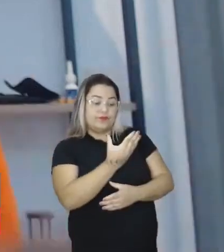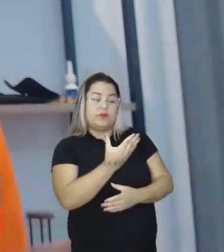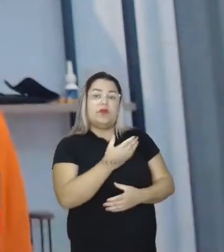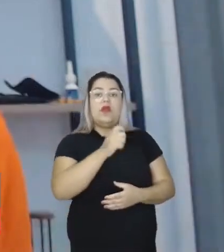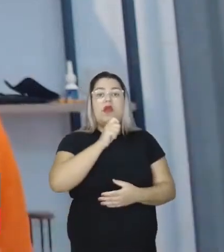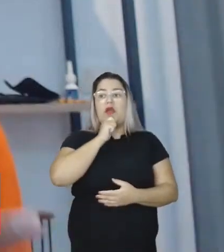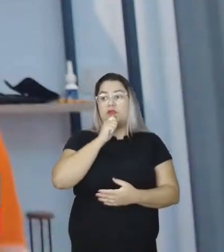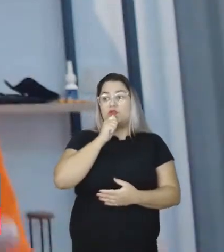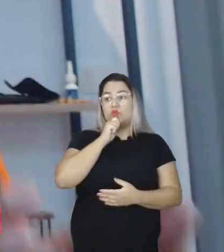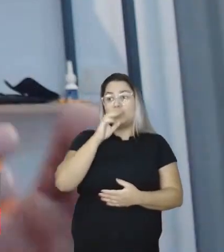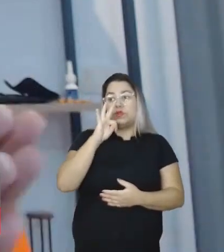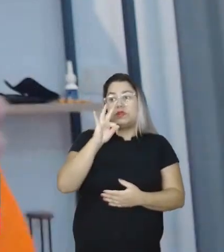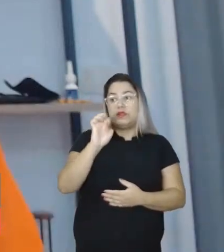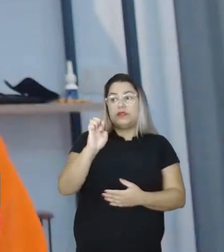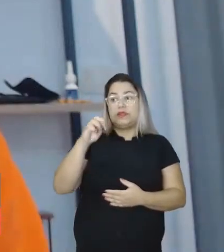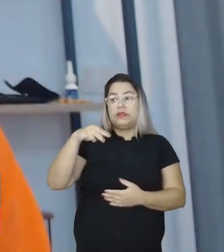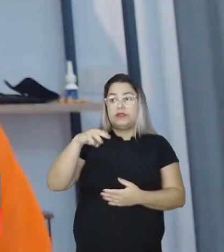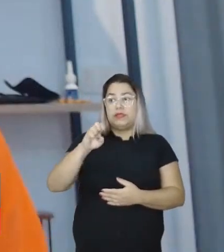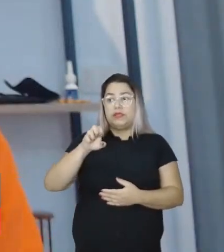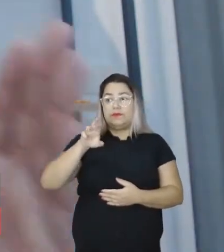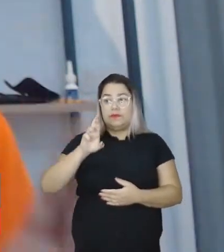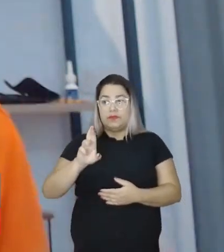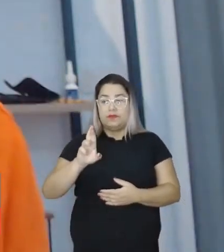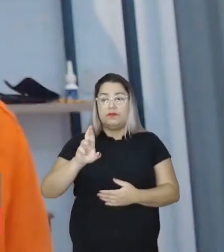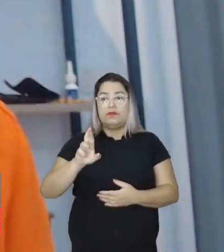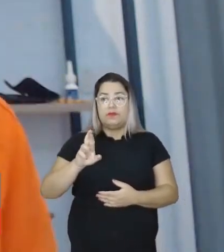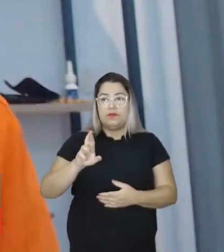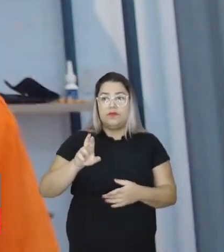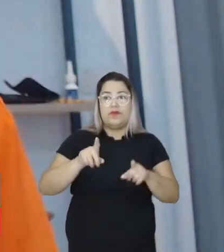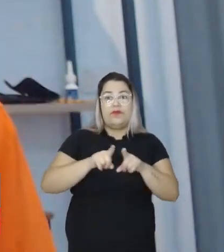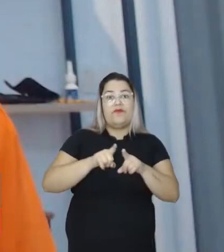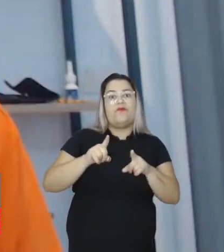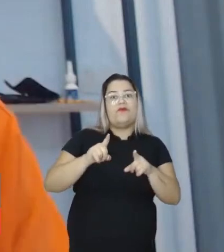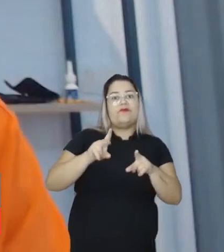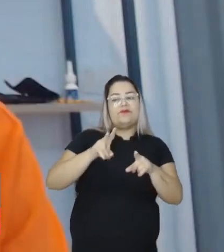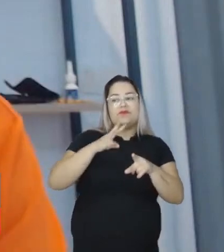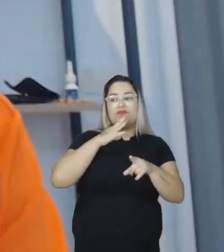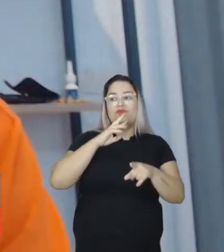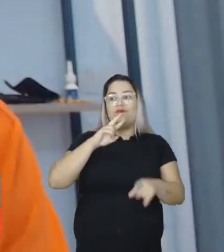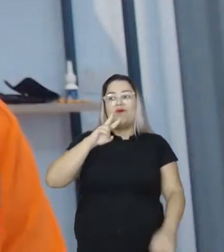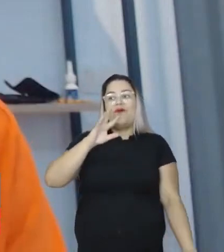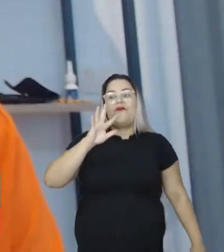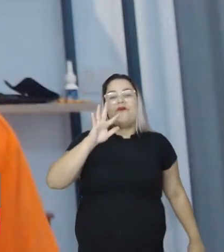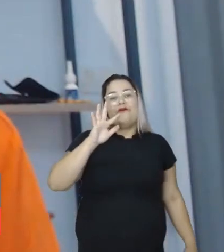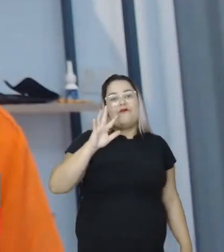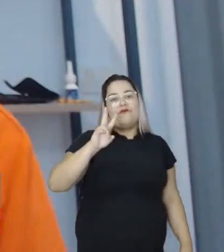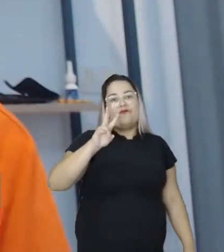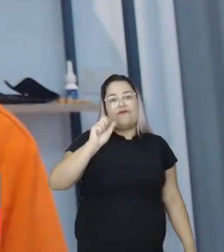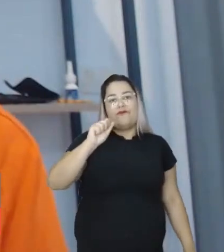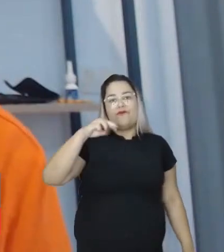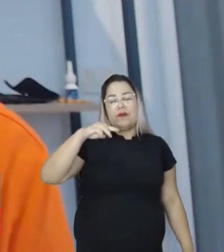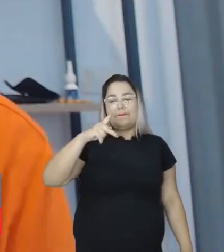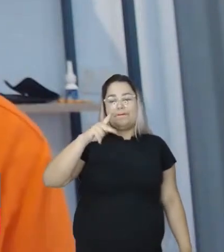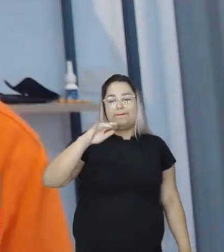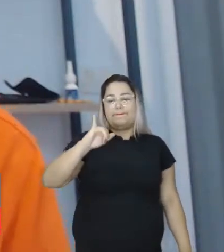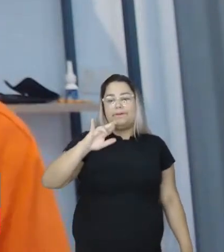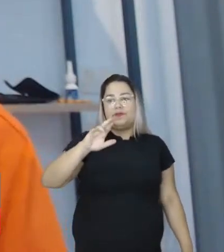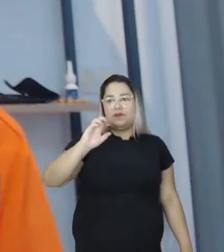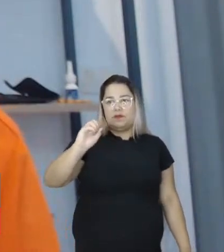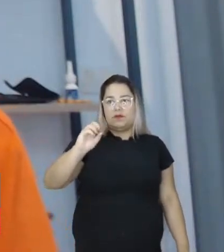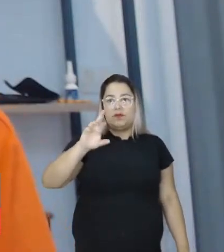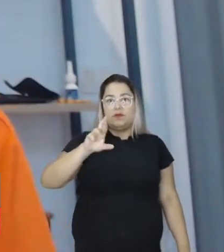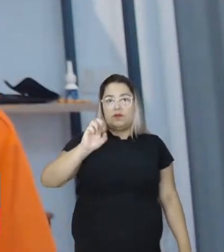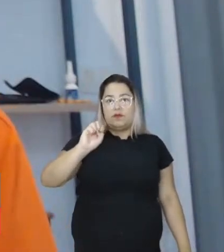ainda o Temer, na época do famoso vampirão, onde ele cria lá em 2016 a resolução 23